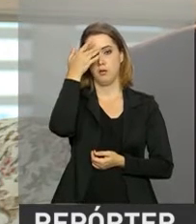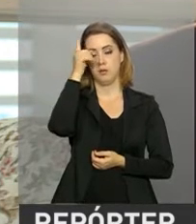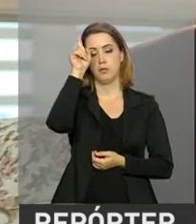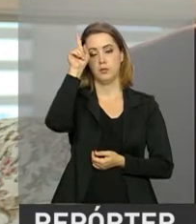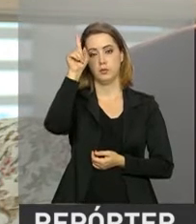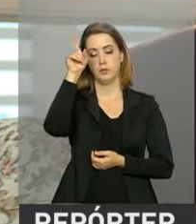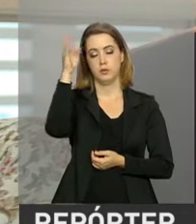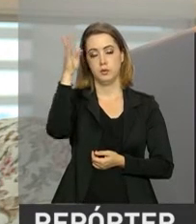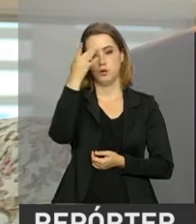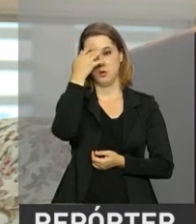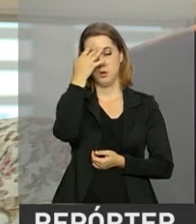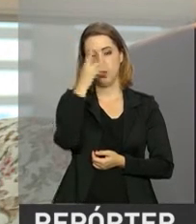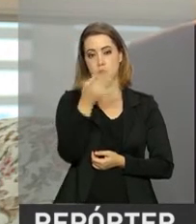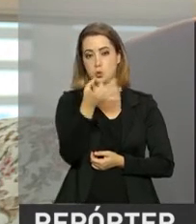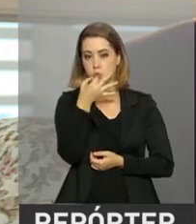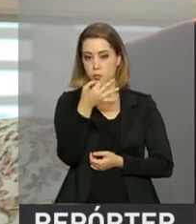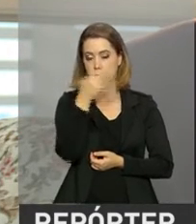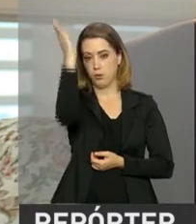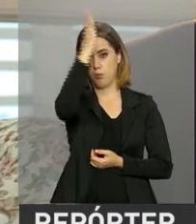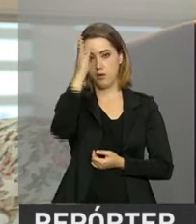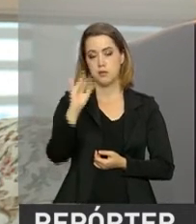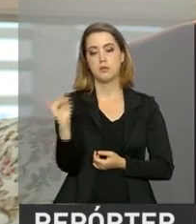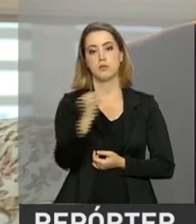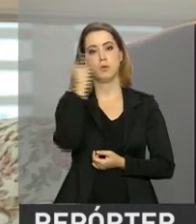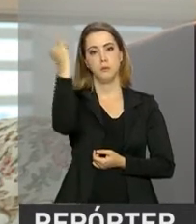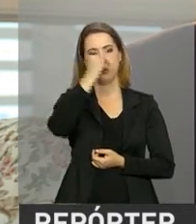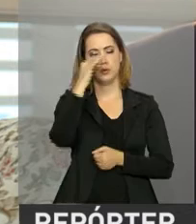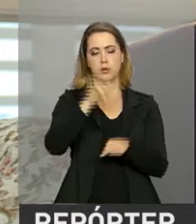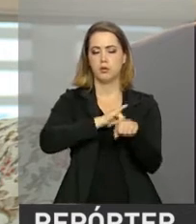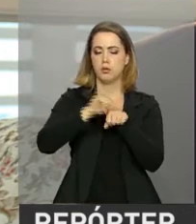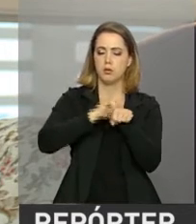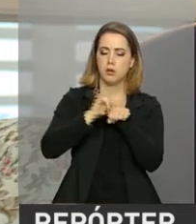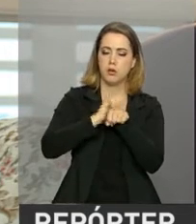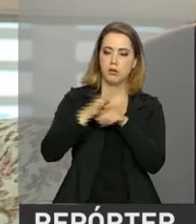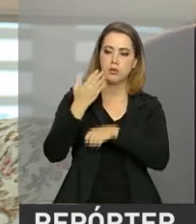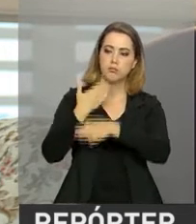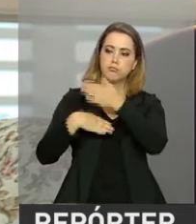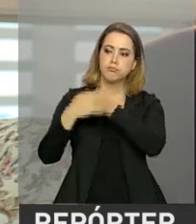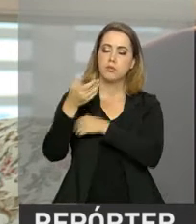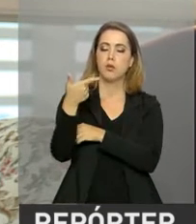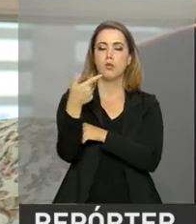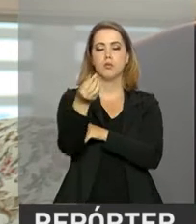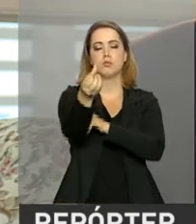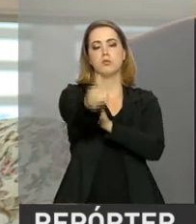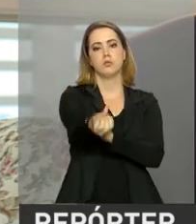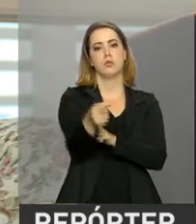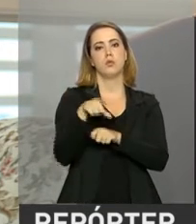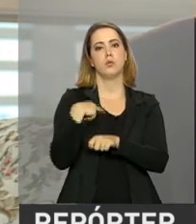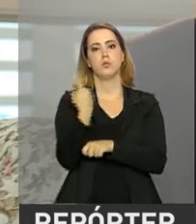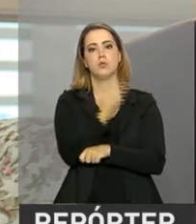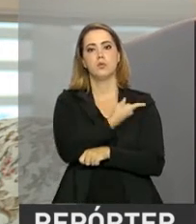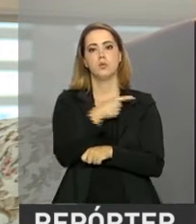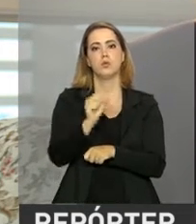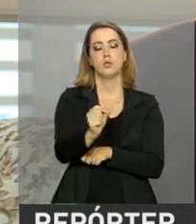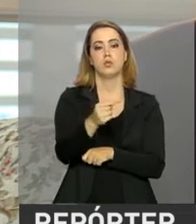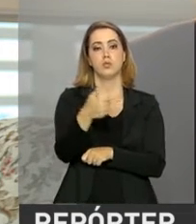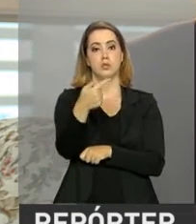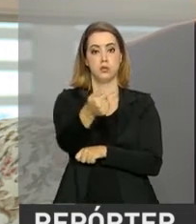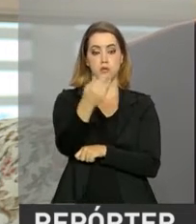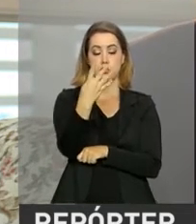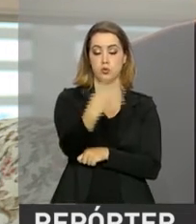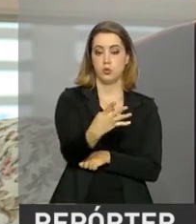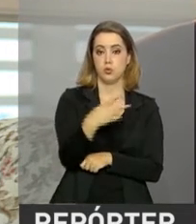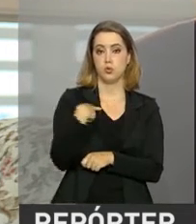nós somos parceiros estratégicos desde 2006 nós somos membros do brics que trata de governança global do g4 sobre